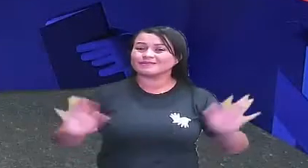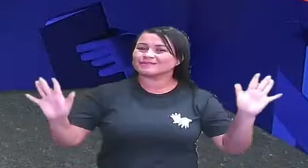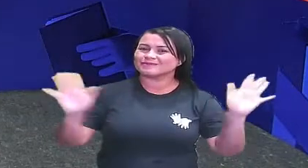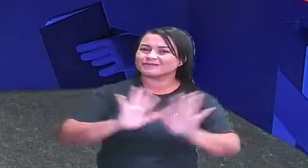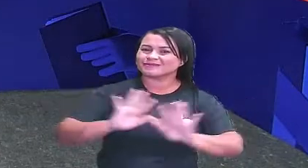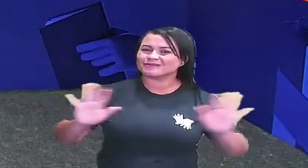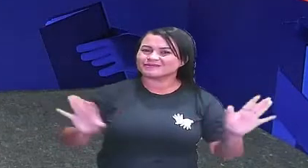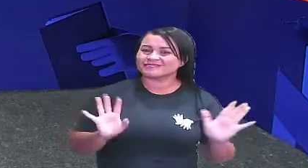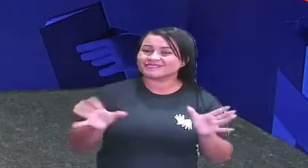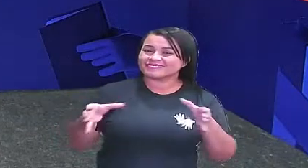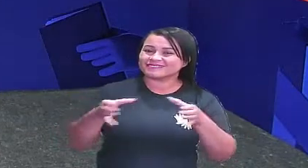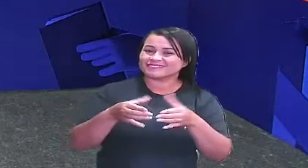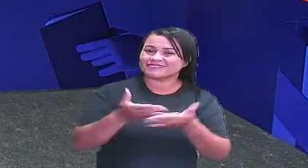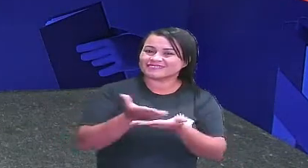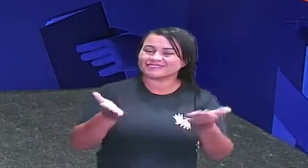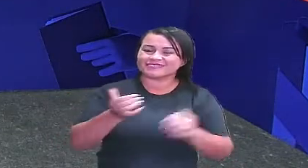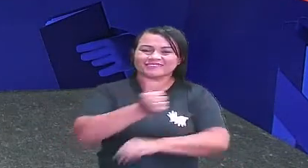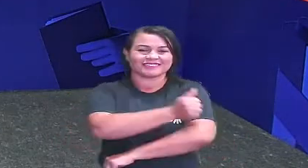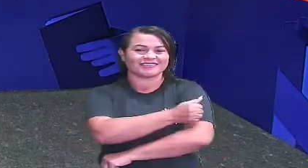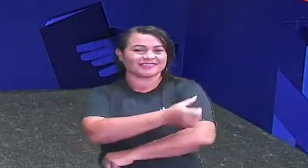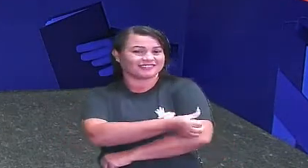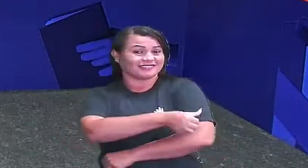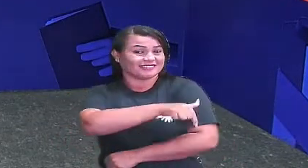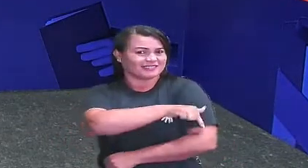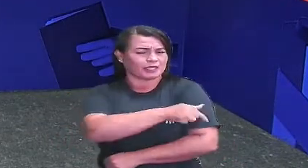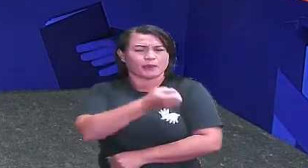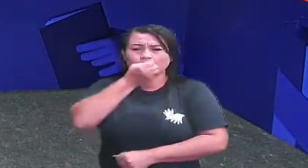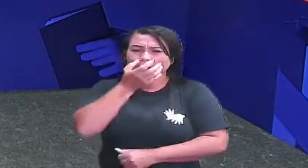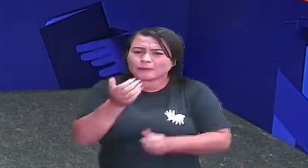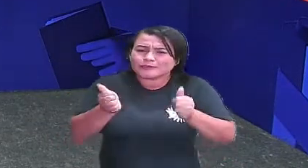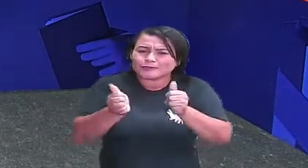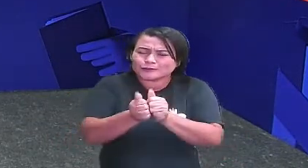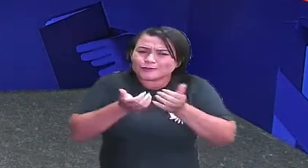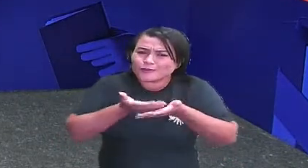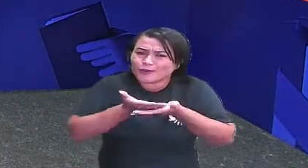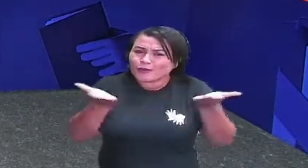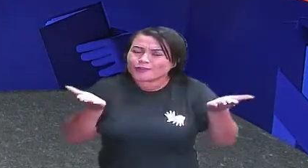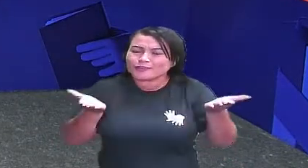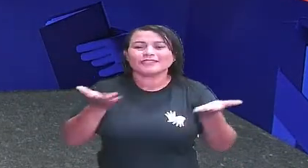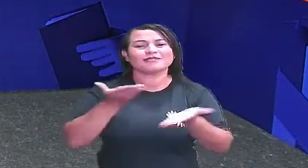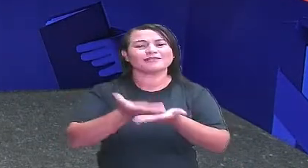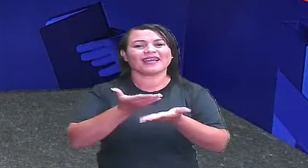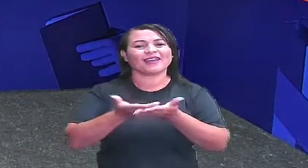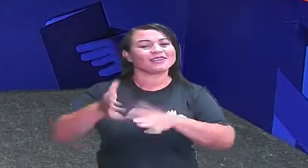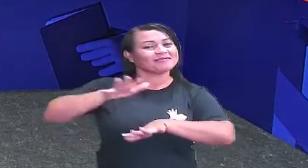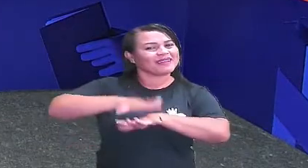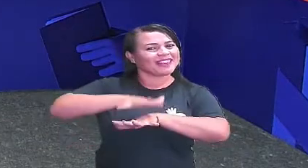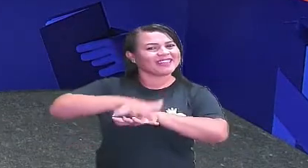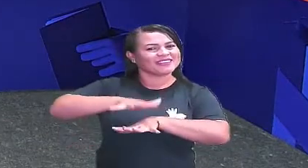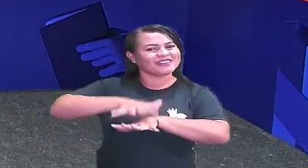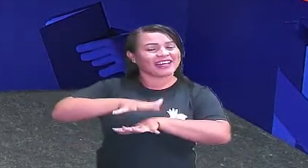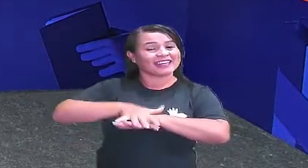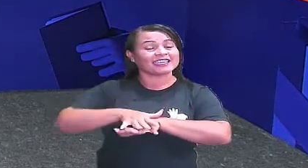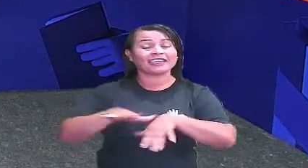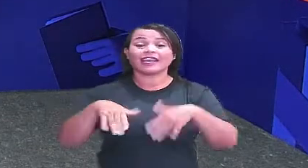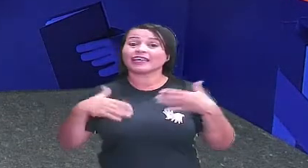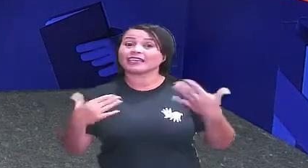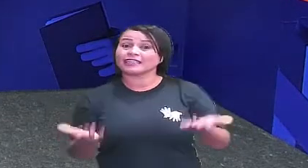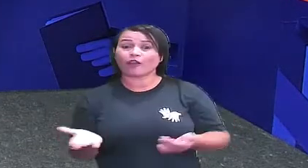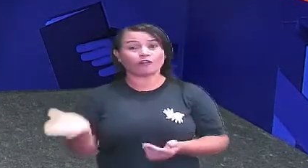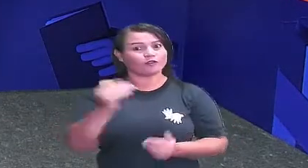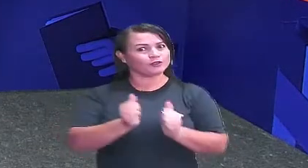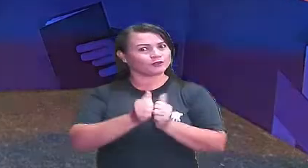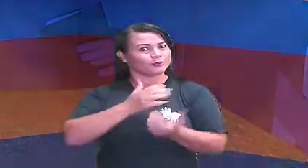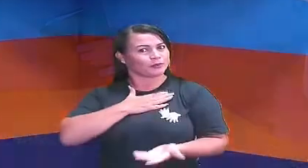Olá, turma do 6º e 7º ano, que bom estar aqui com vocês para a aula de matemática. Então,